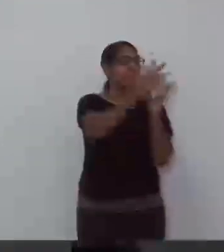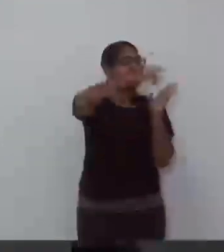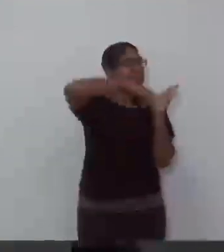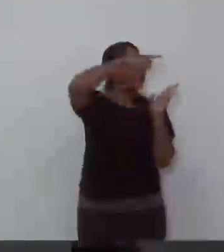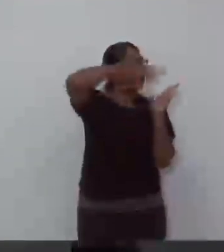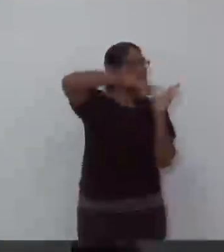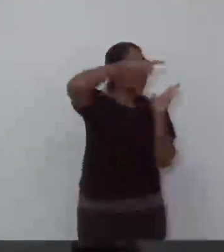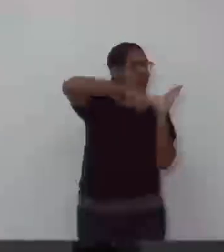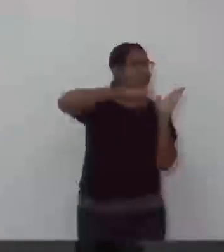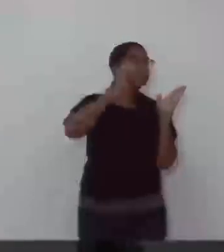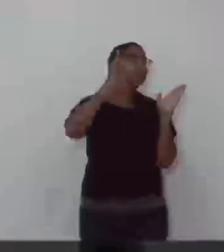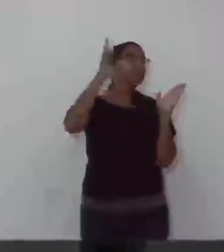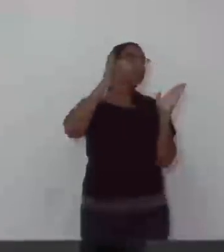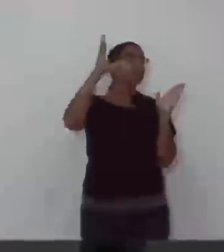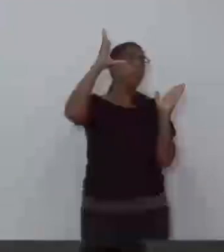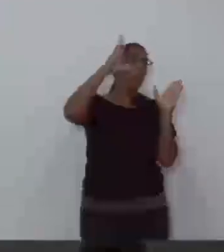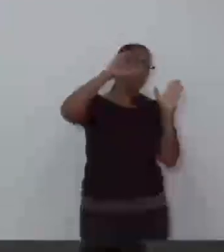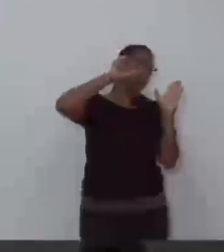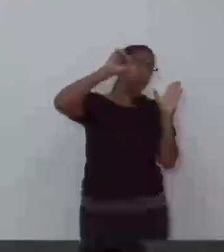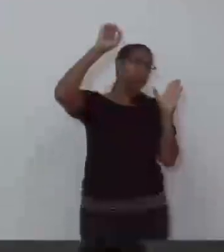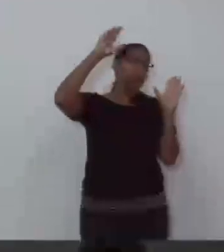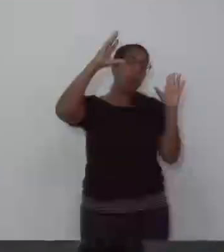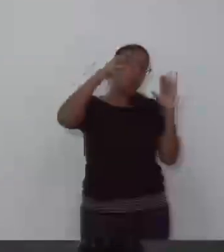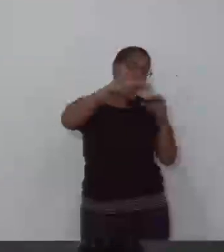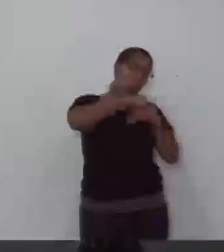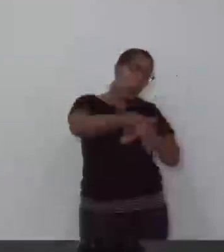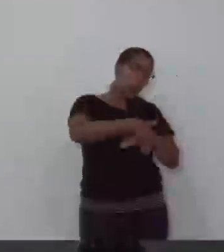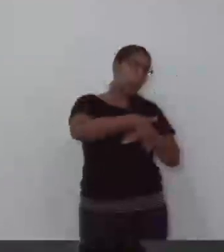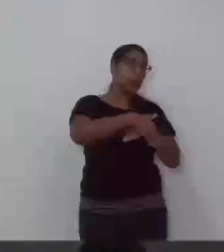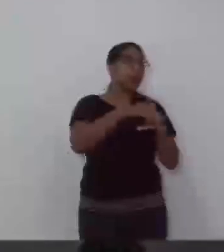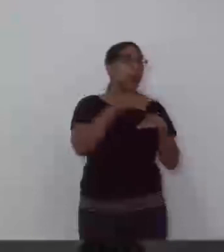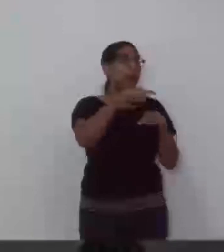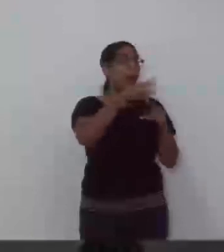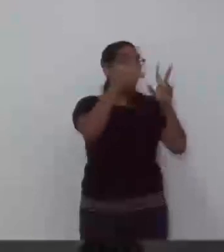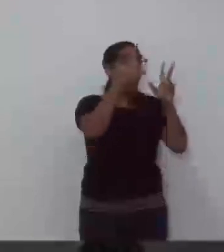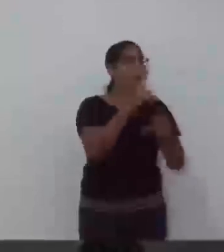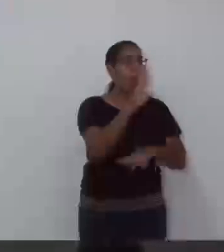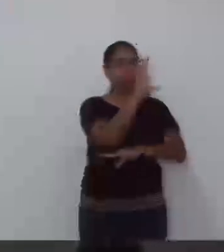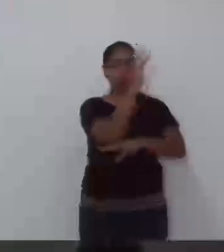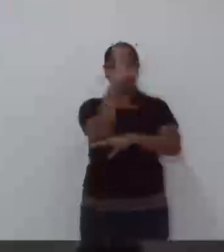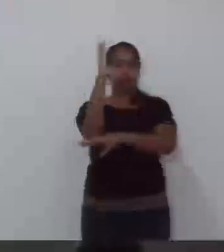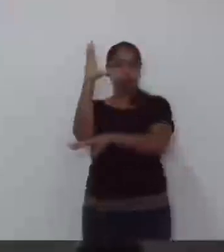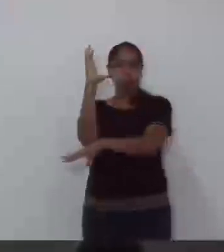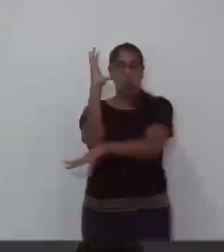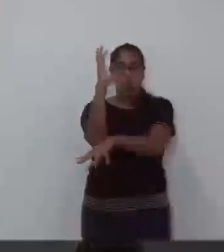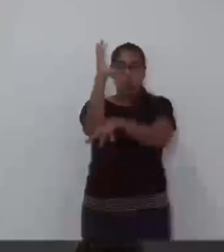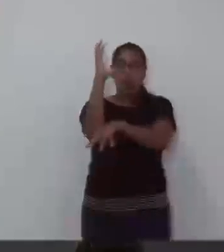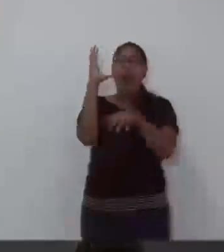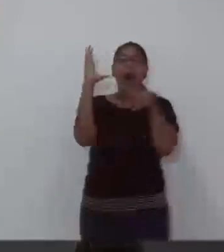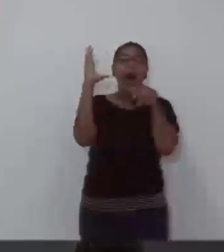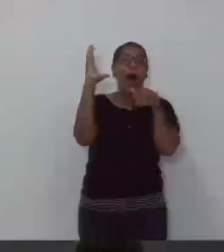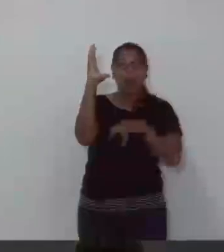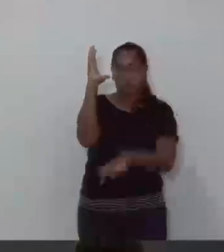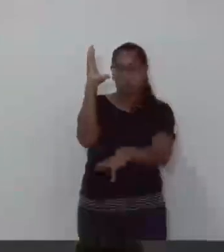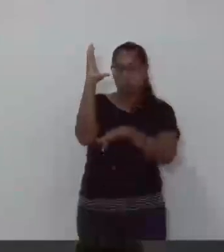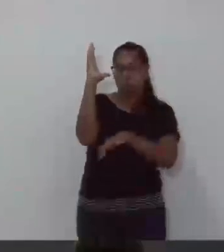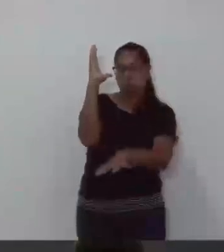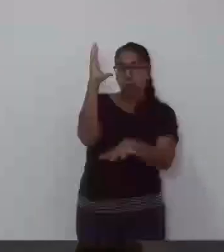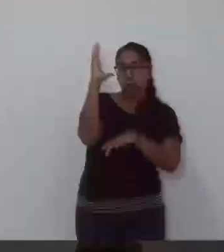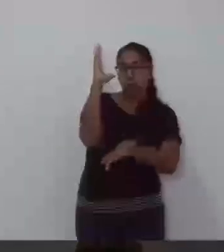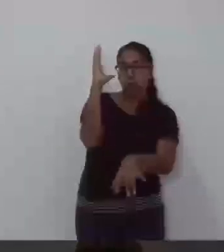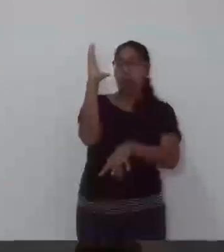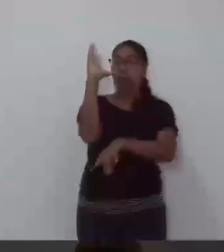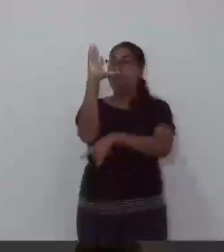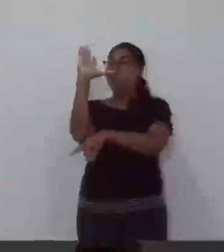lei medita de dia e de noite. Pois será como a árvore plantada junto a ribeiros de águas, a qual dá o